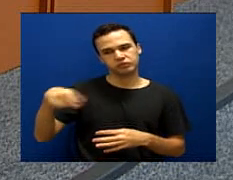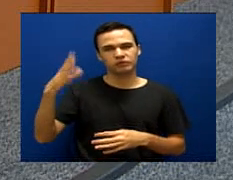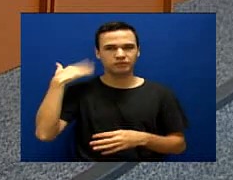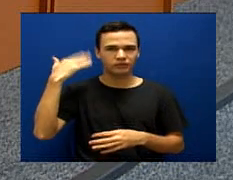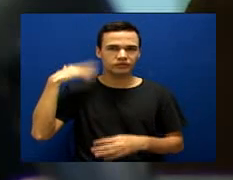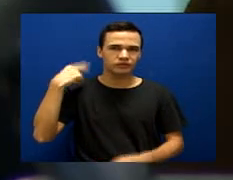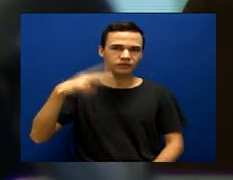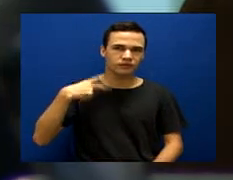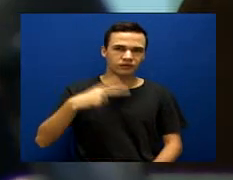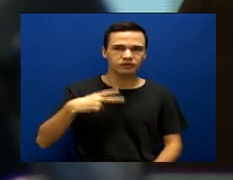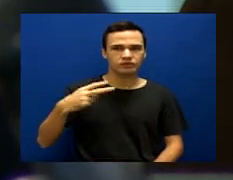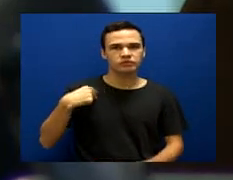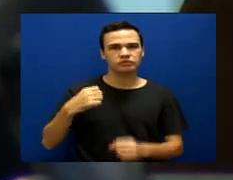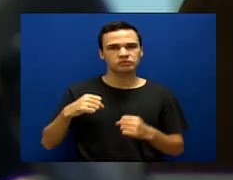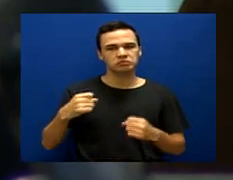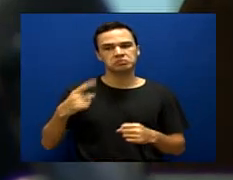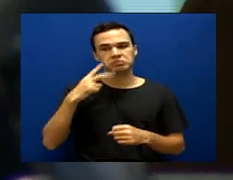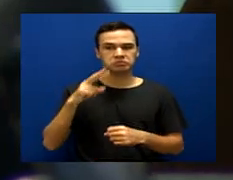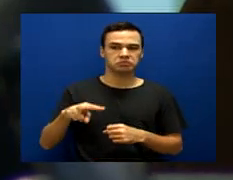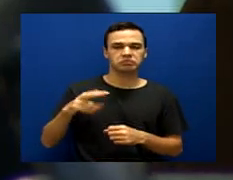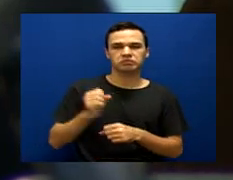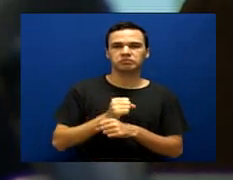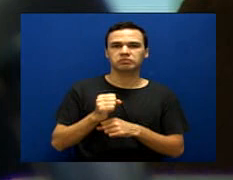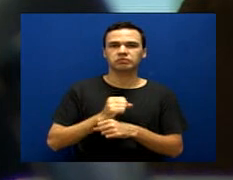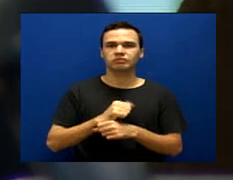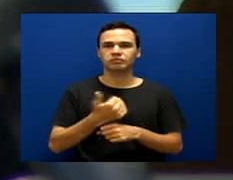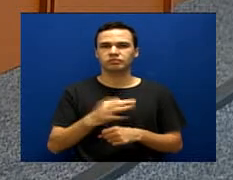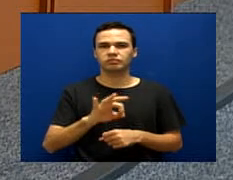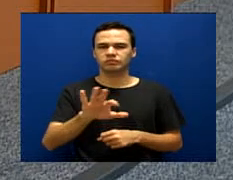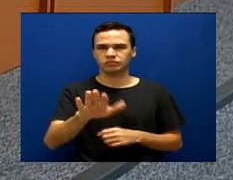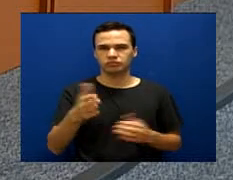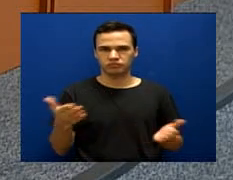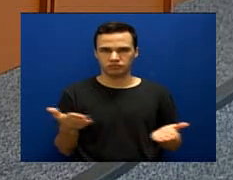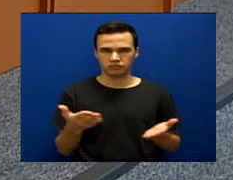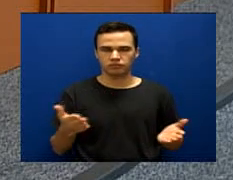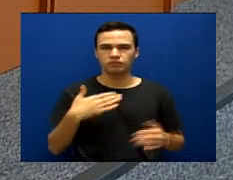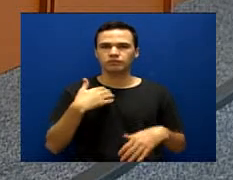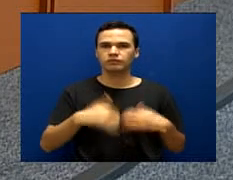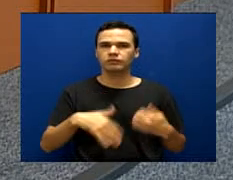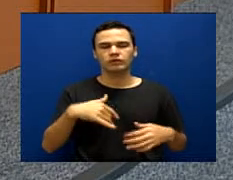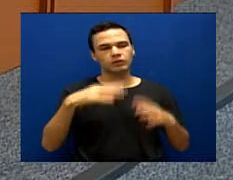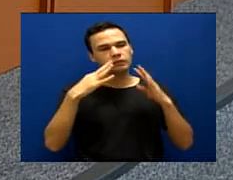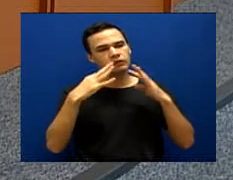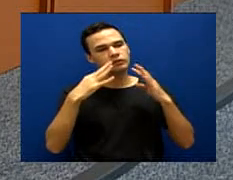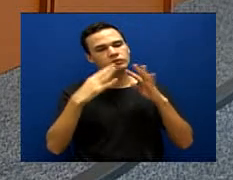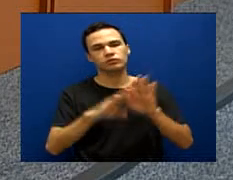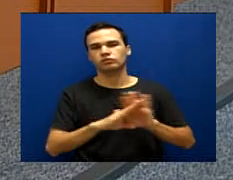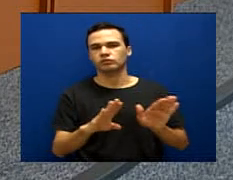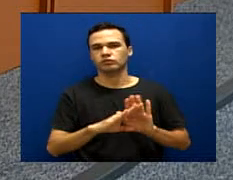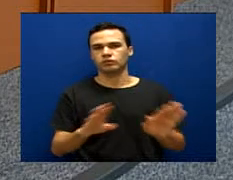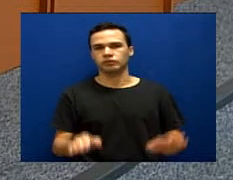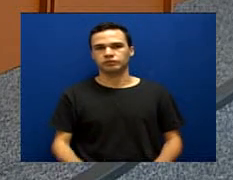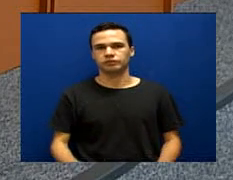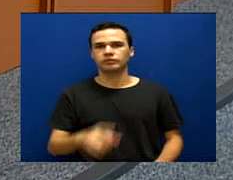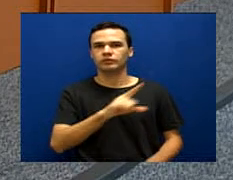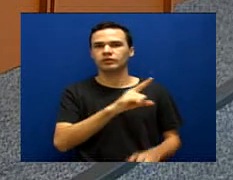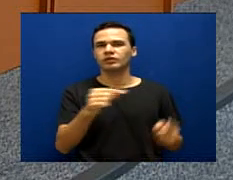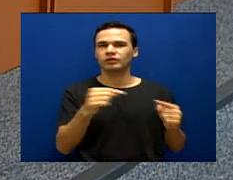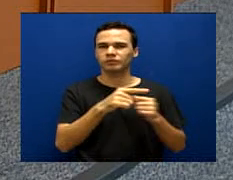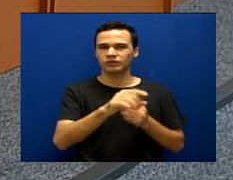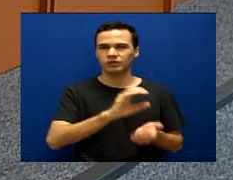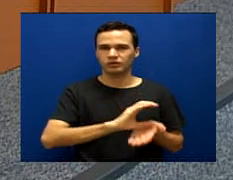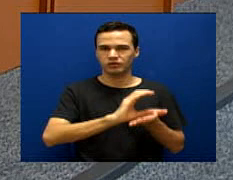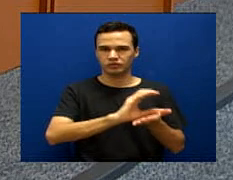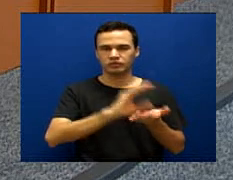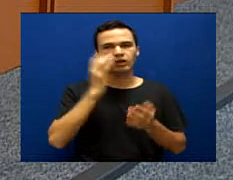e militei com ele por mais de 10 anos. Mas rapidamente, presidente, eu estou aqui mais para escutar. Essa questão do